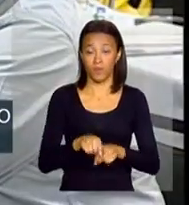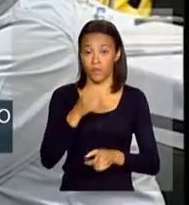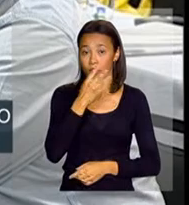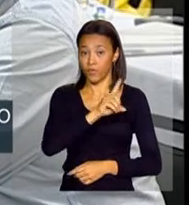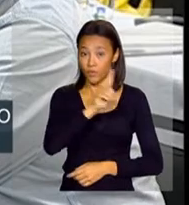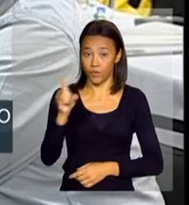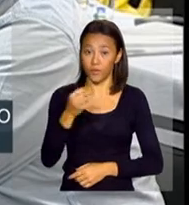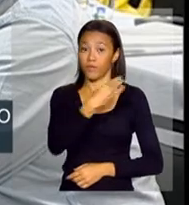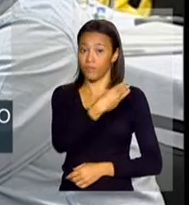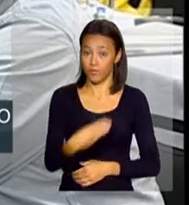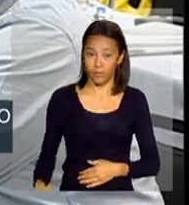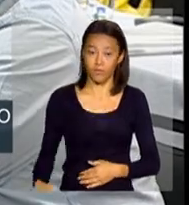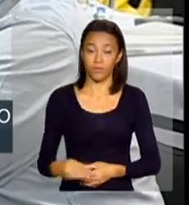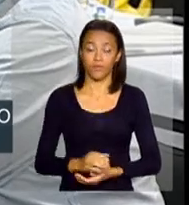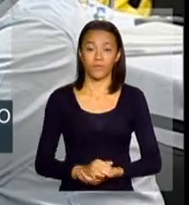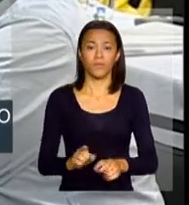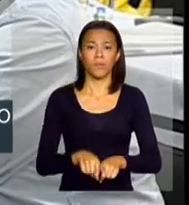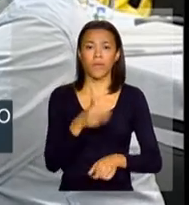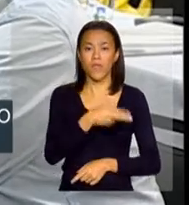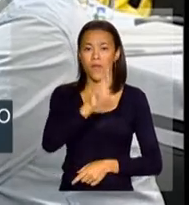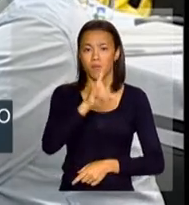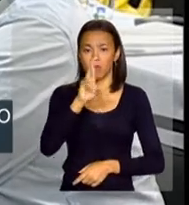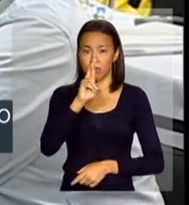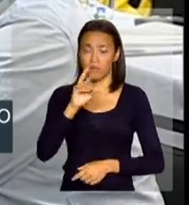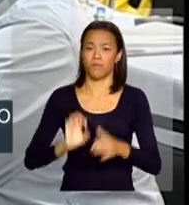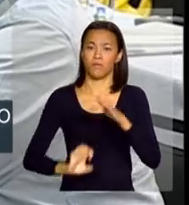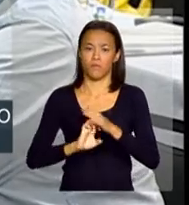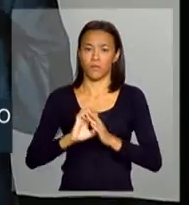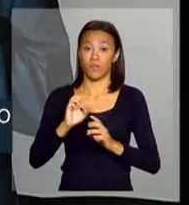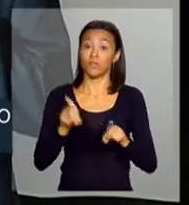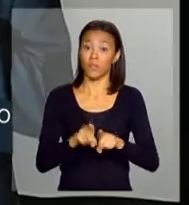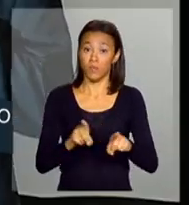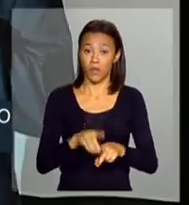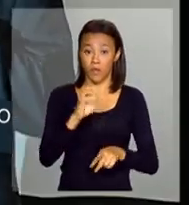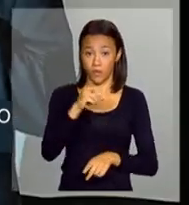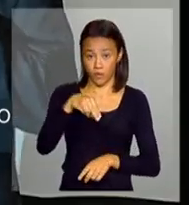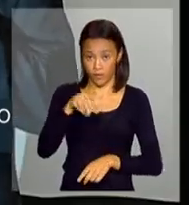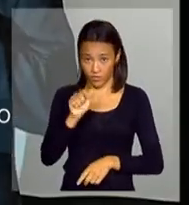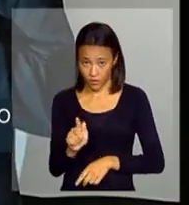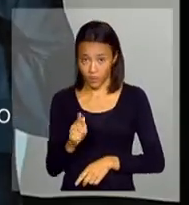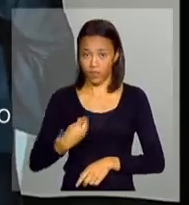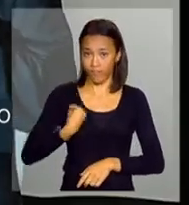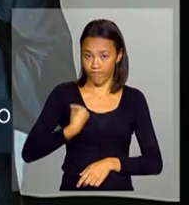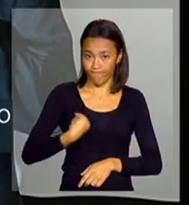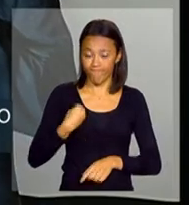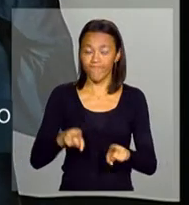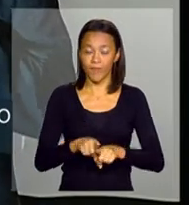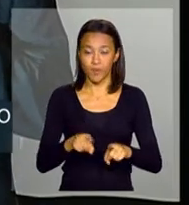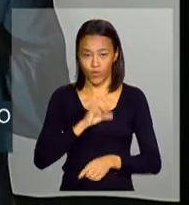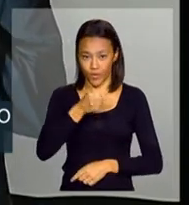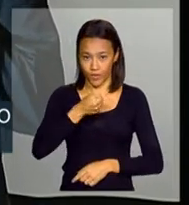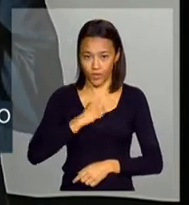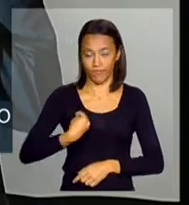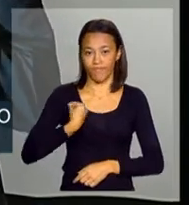dia aos representantes da indústria e das ONGs que estão aqui e aos jornalistas